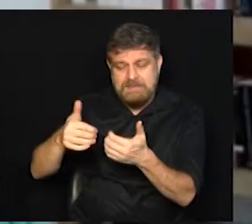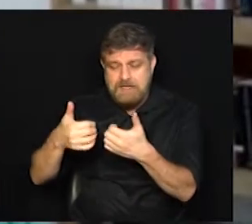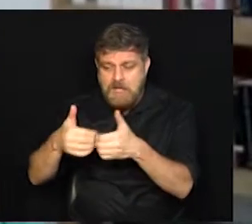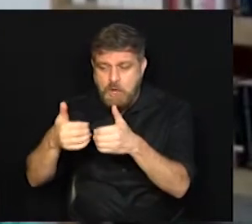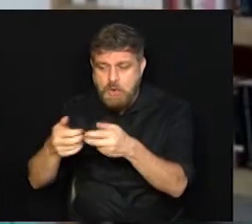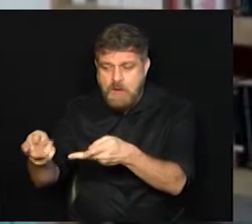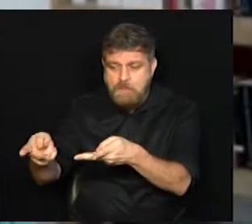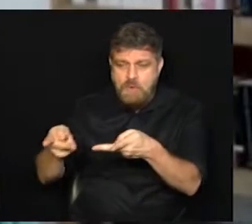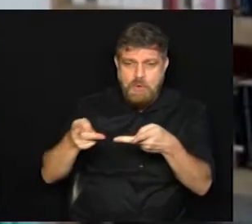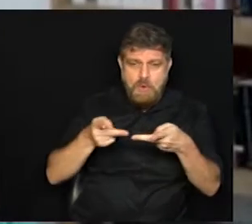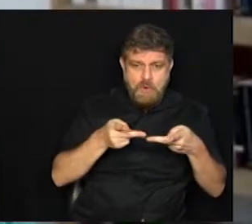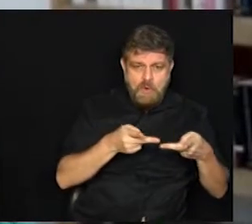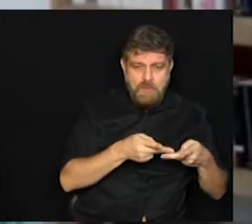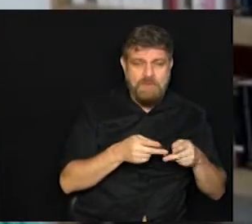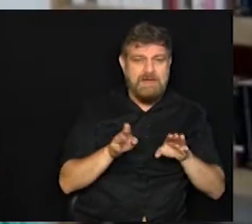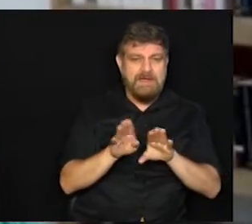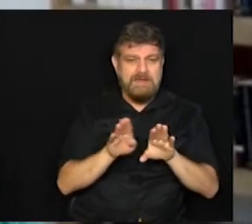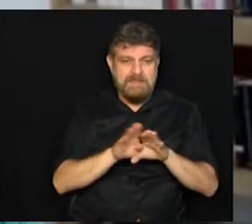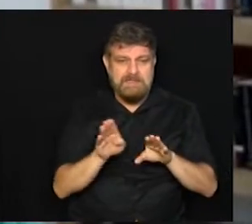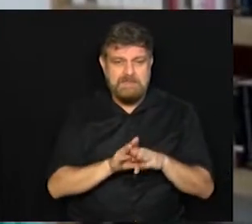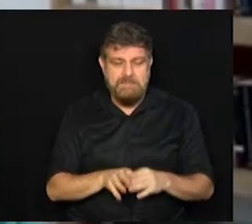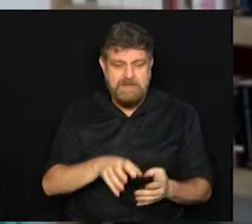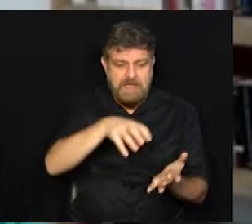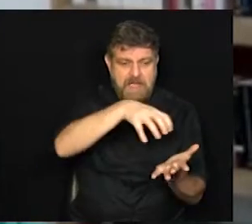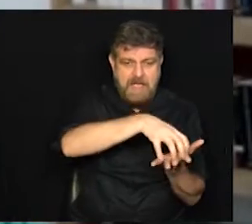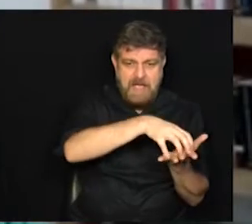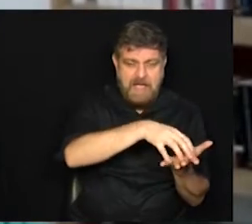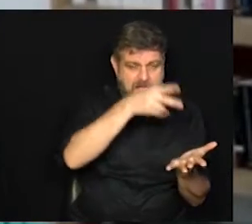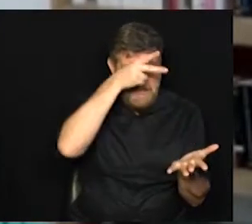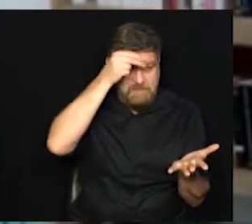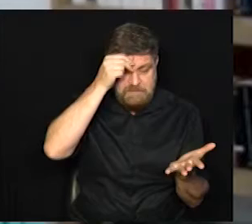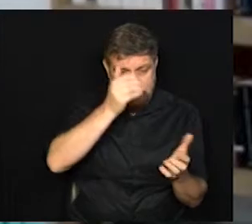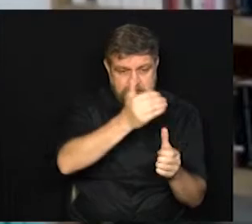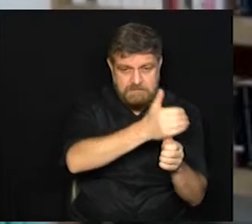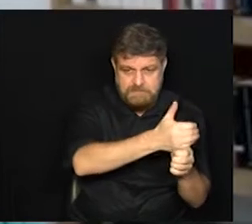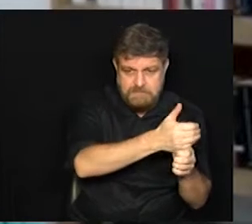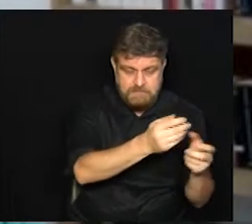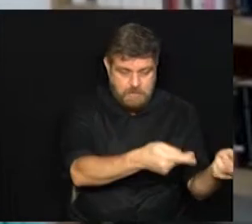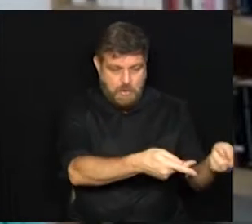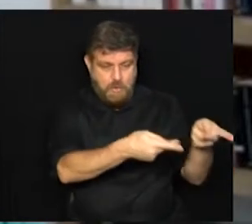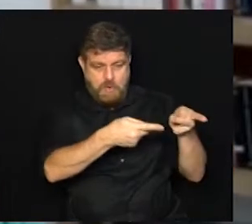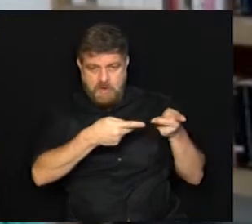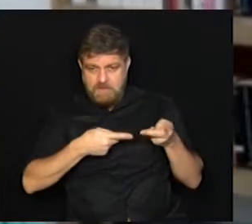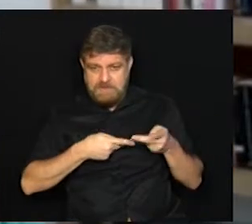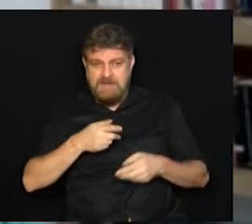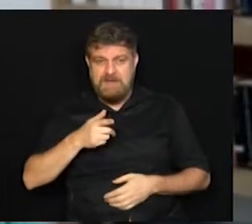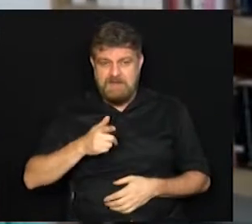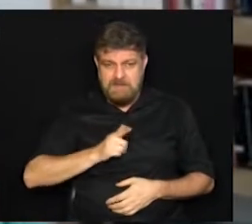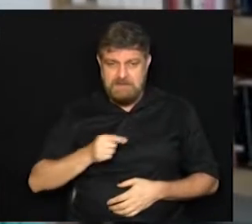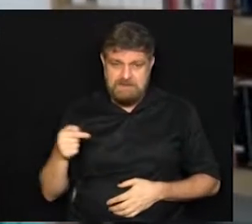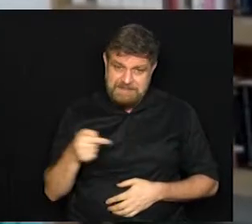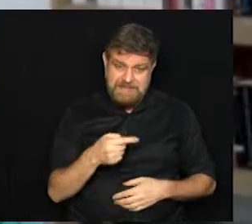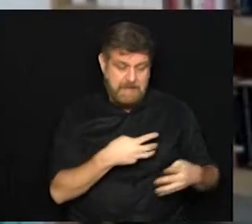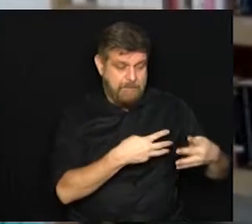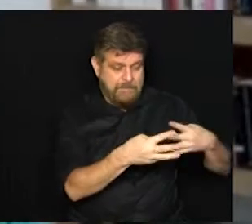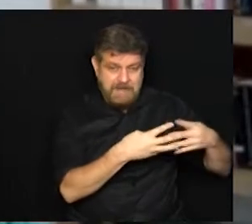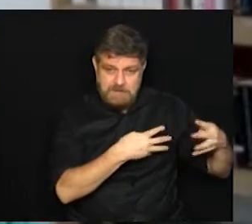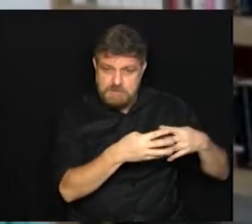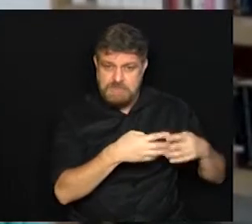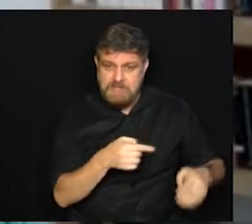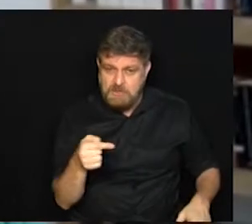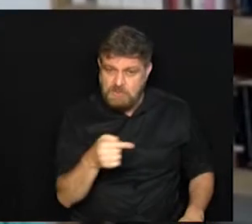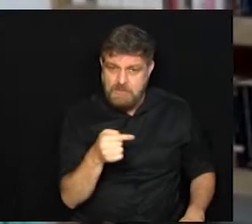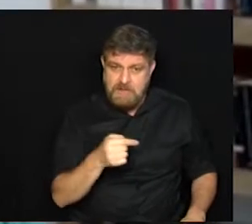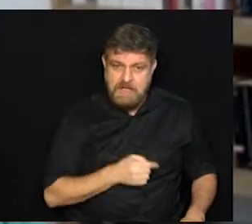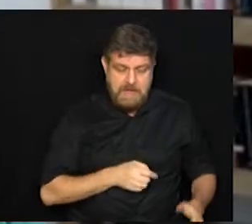o DPJ, convidar a subprefeitura. A gente sabe que tem algumas subprefeitura, como aqui de Barão Geraldo, talvez